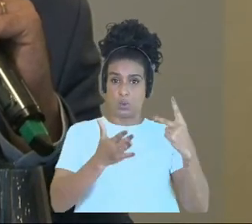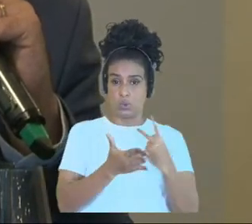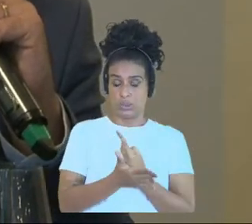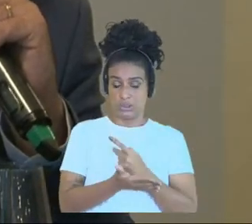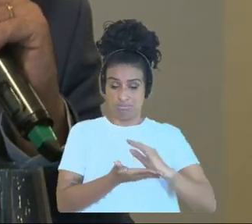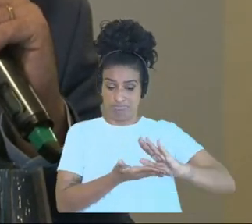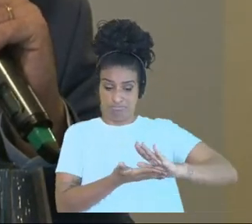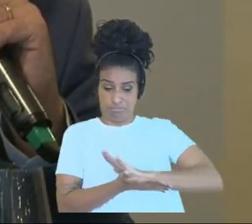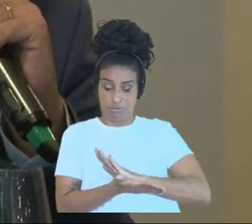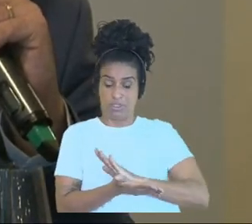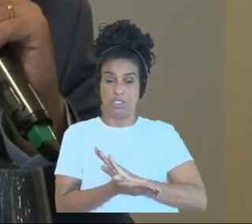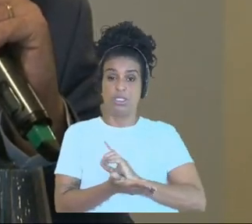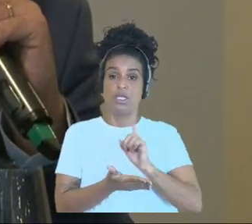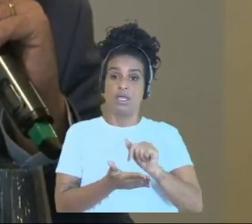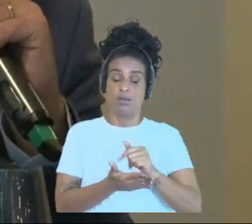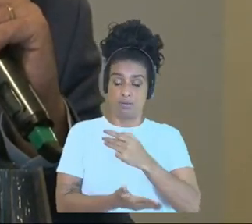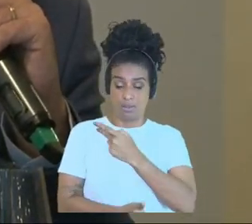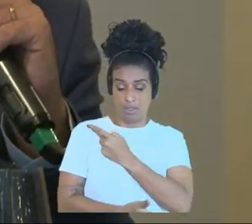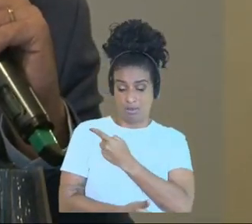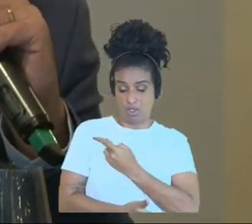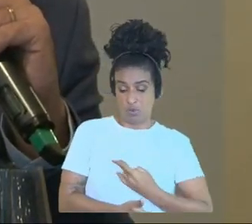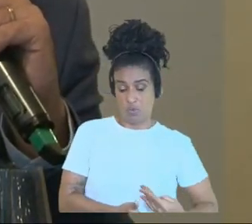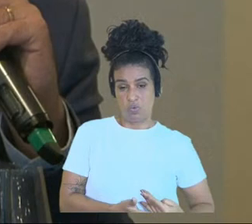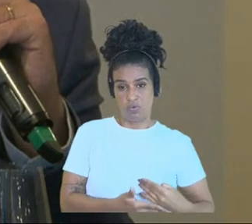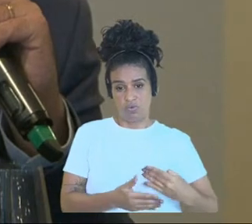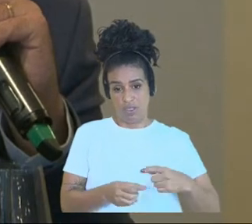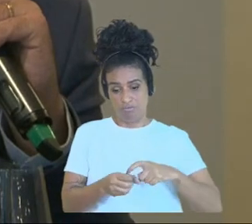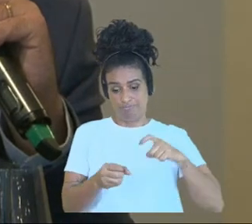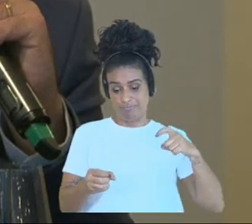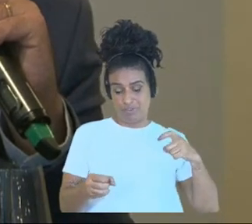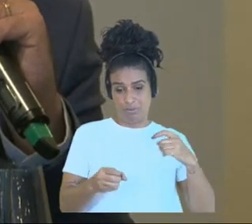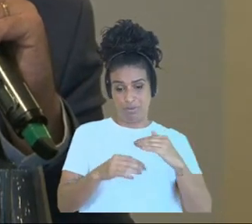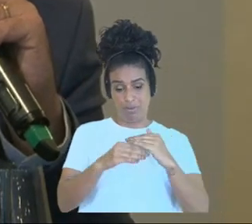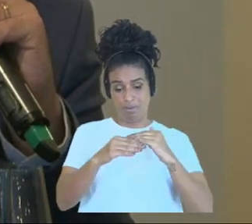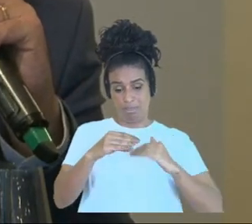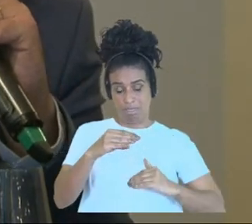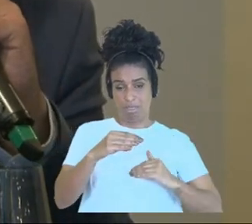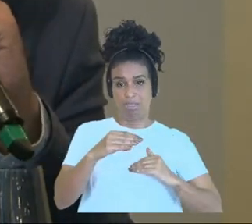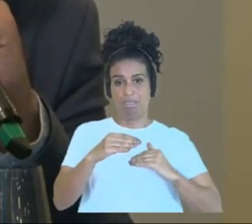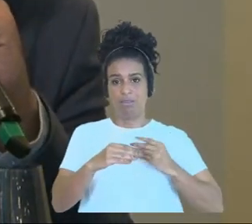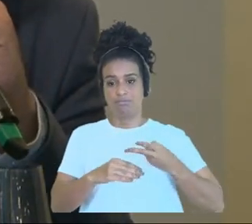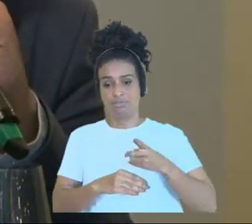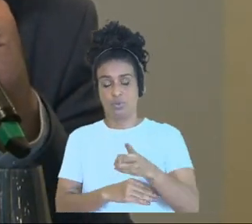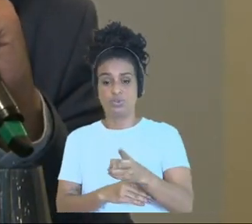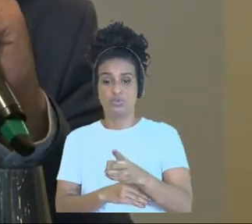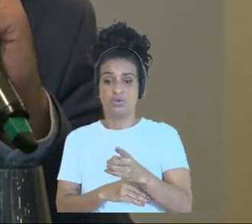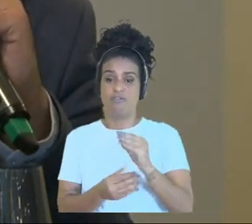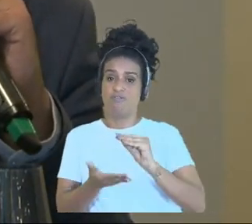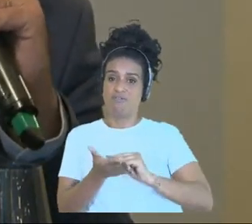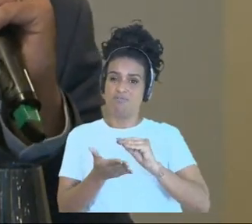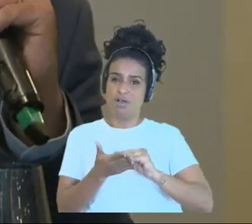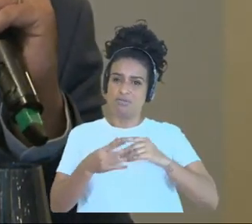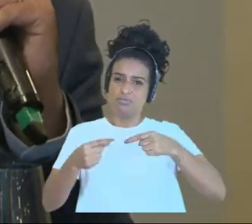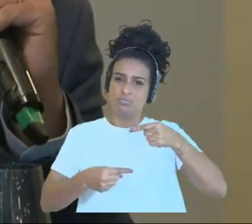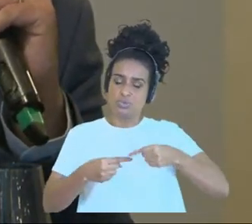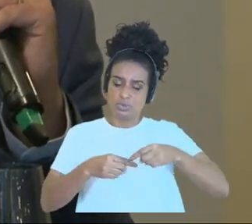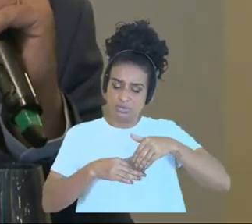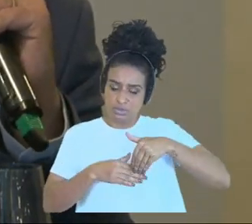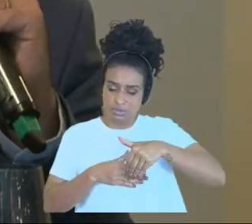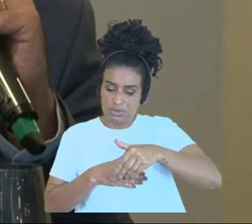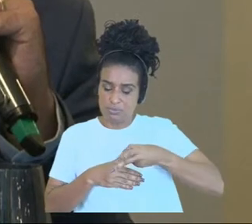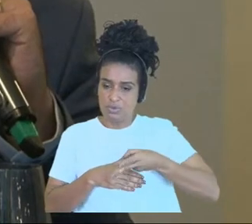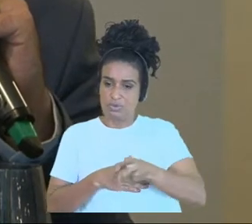a descontinuidade de governos ou a instabilidade de governos que conduz a uma descontinuidade de políticas públicas, sobretudo na área da